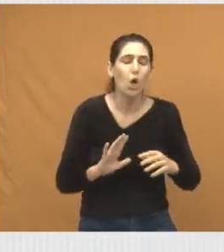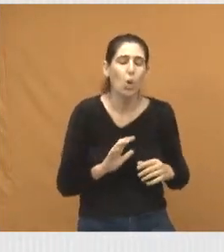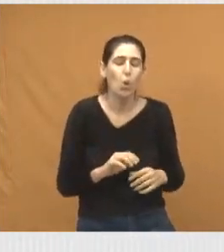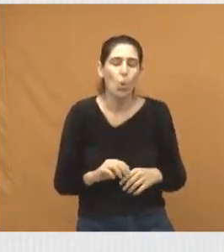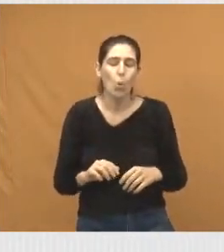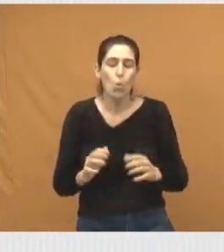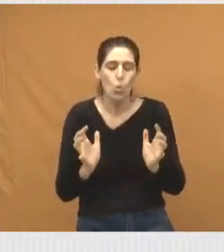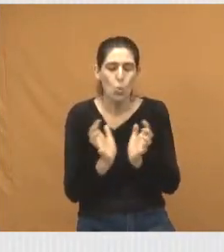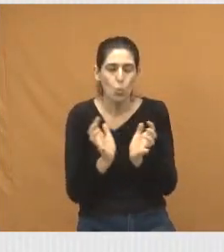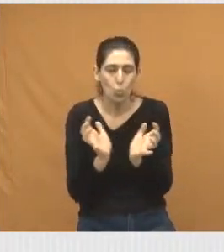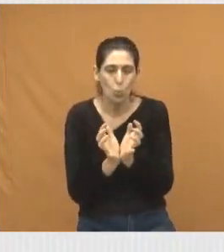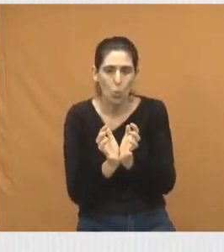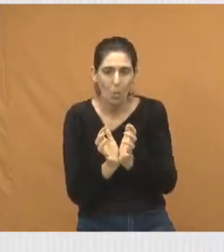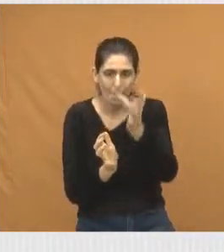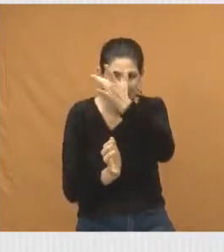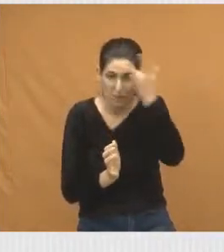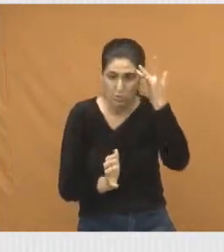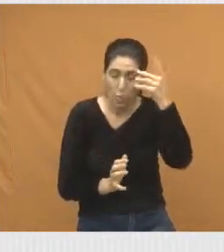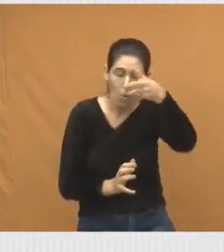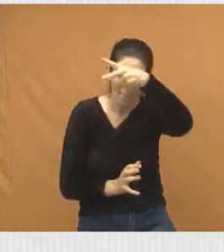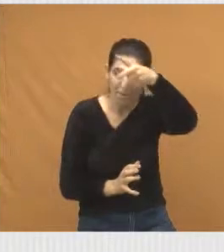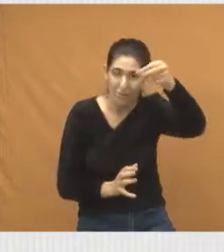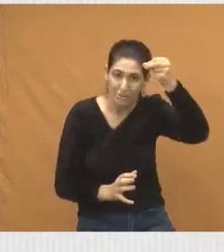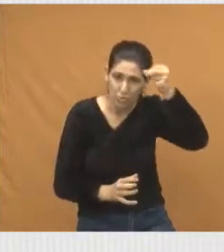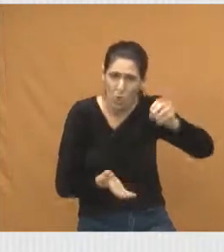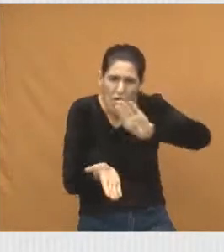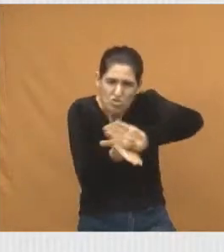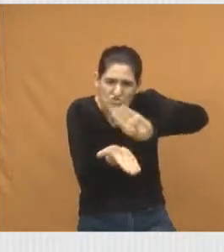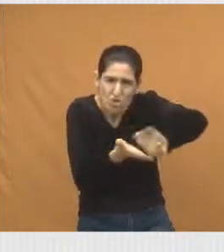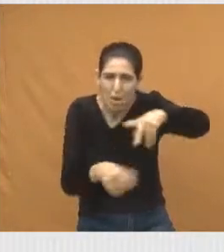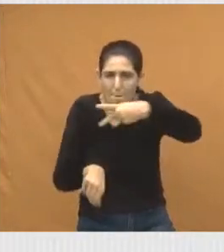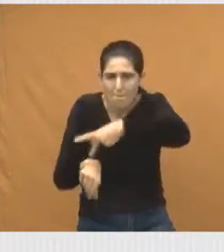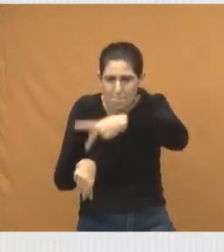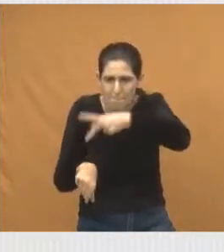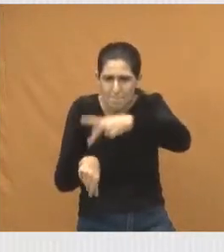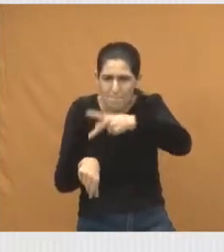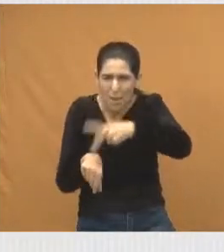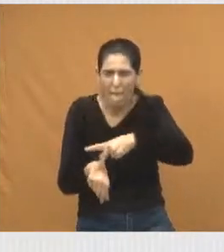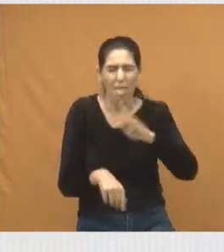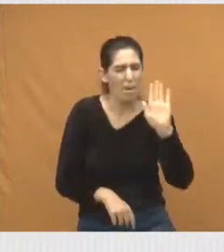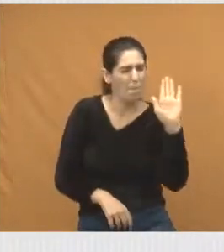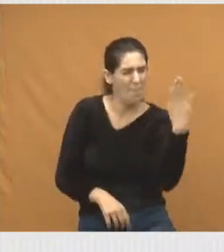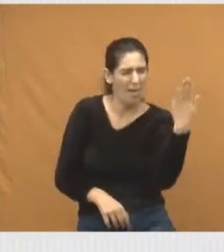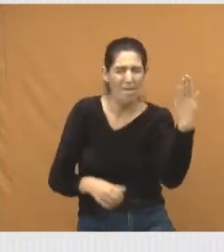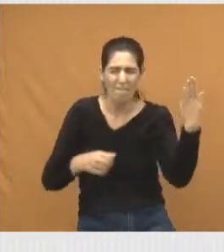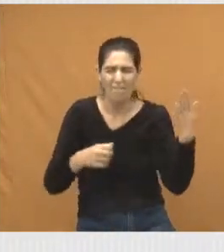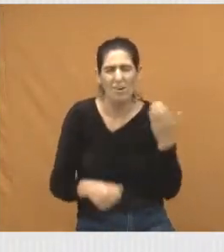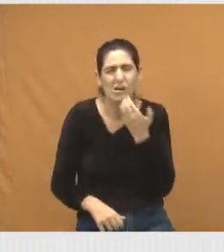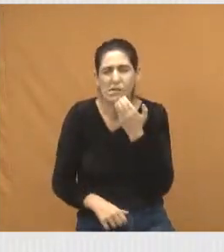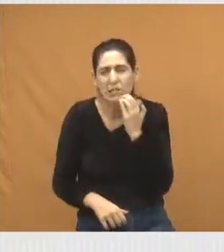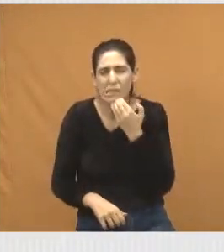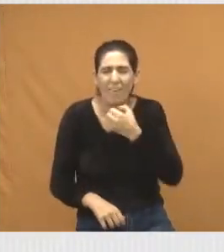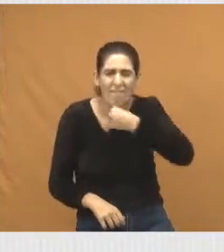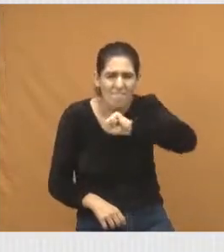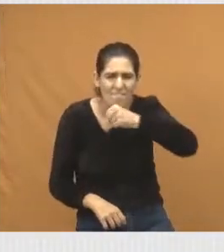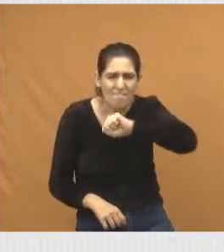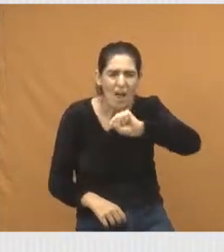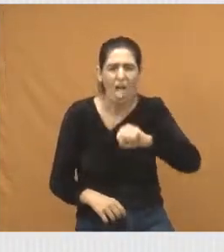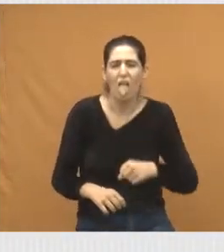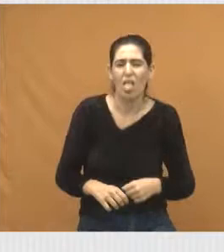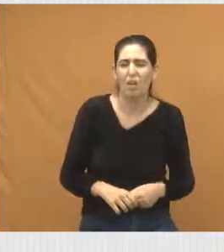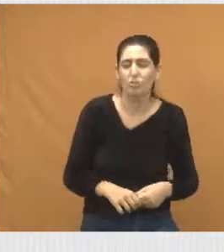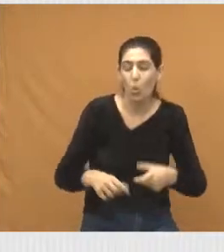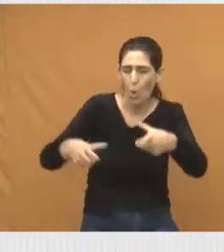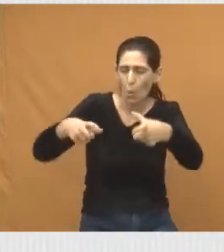uma manutenção geral, inclusive de tirar aqueles entulhos, aquelas coisas abandonadas, madeira velha, até em terreno de pessoas particulares, por que